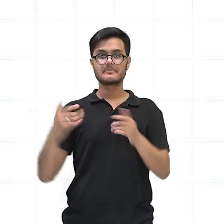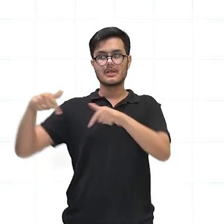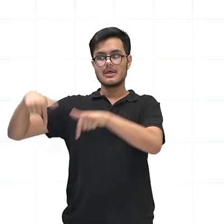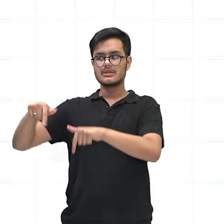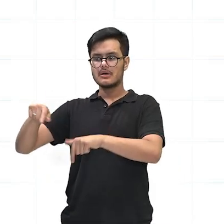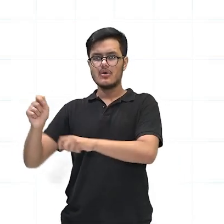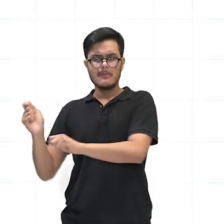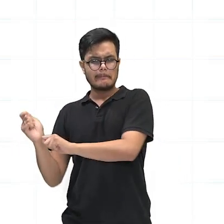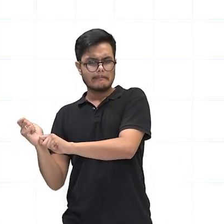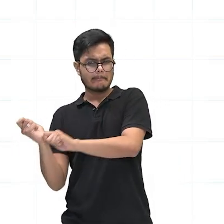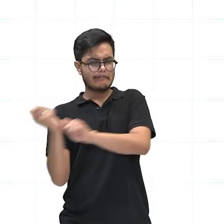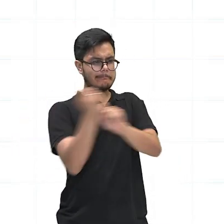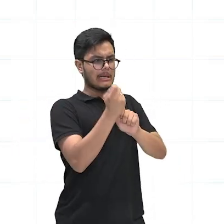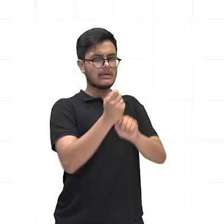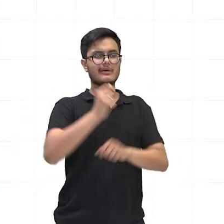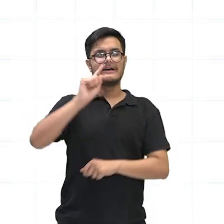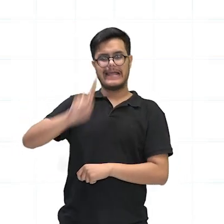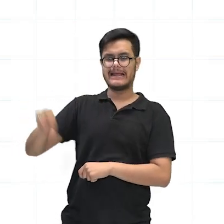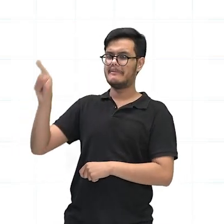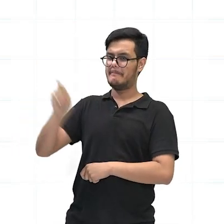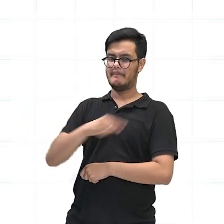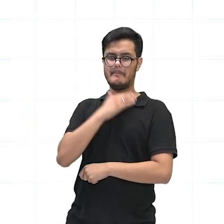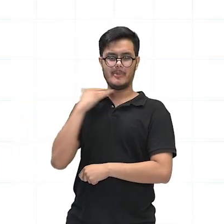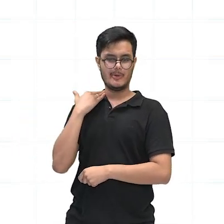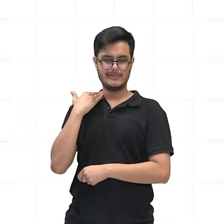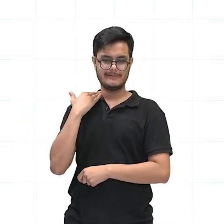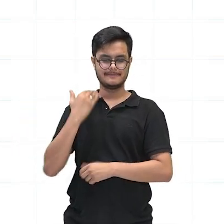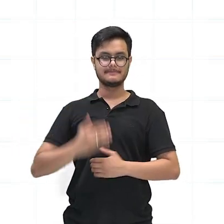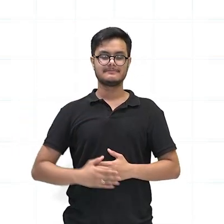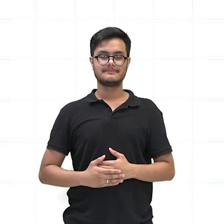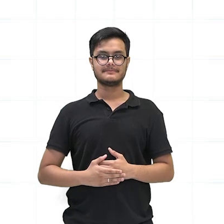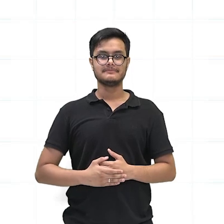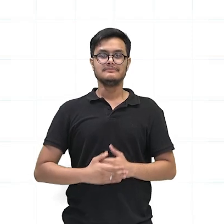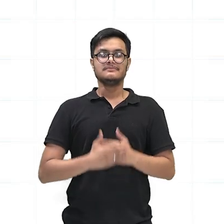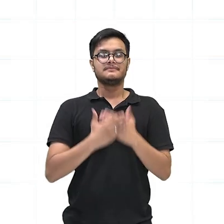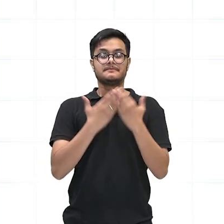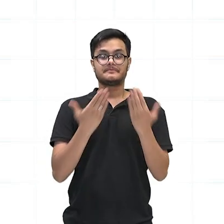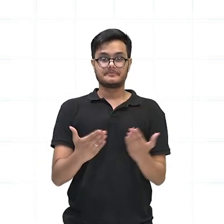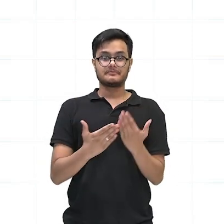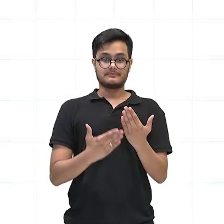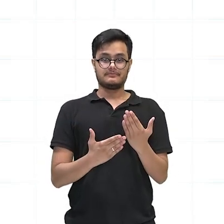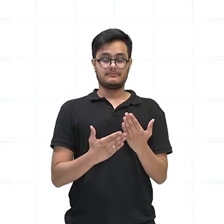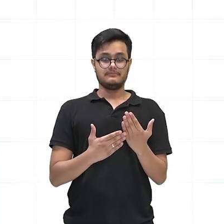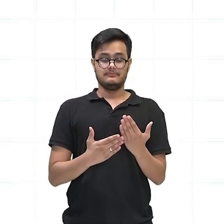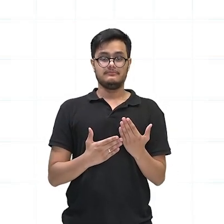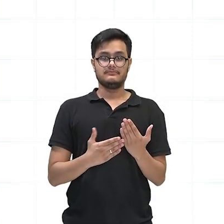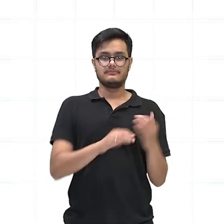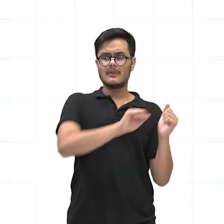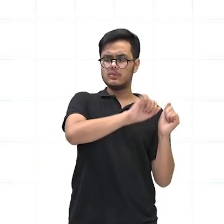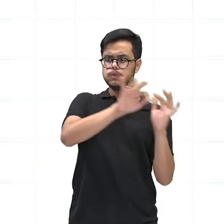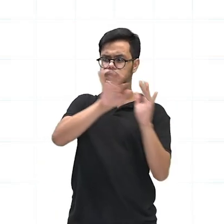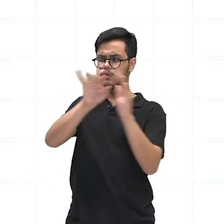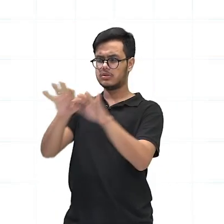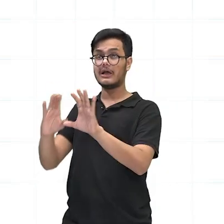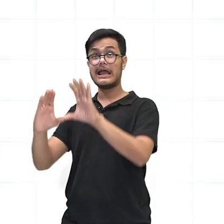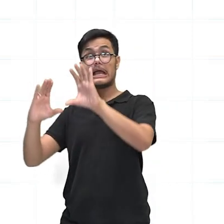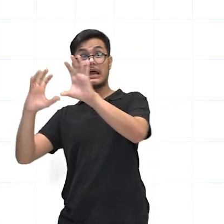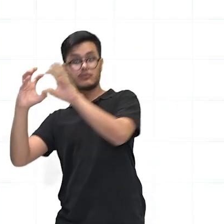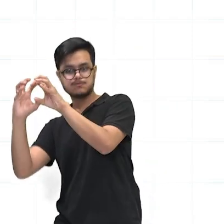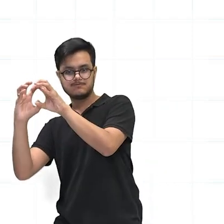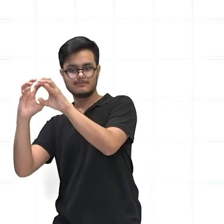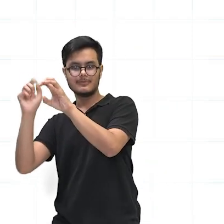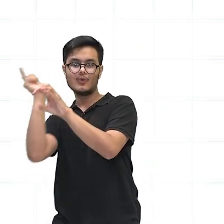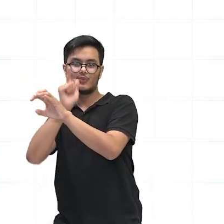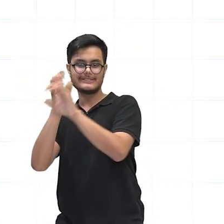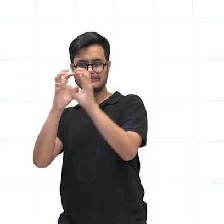batedor é eliminado. Quando o time de defesa consegue apanhar a bola sem deixar cair no